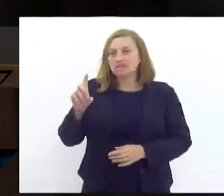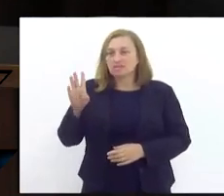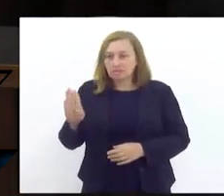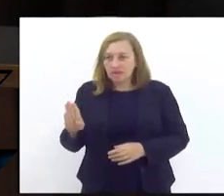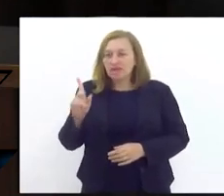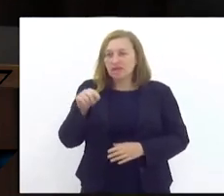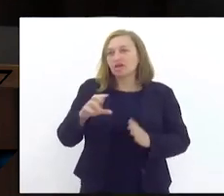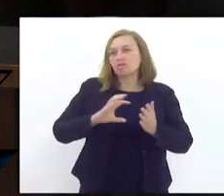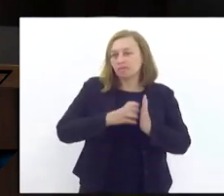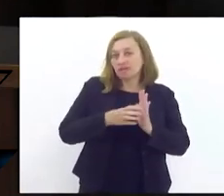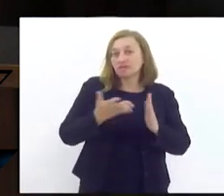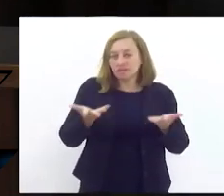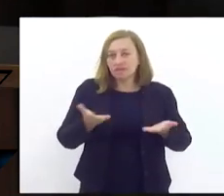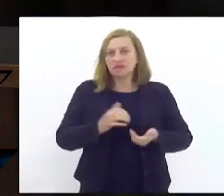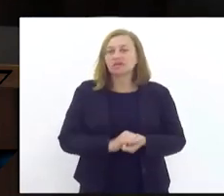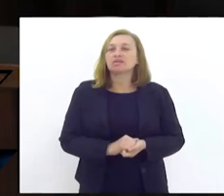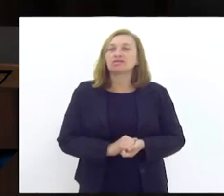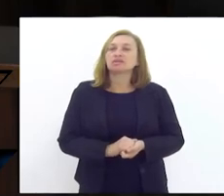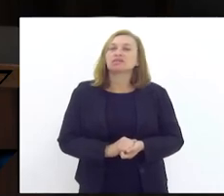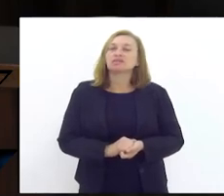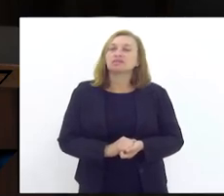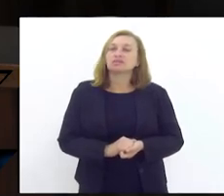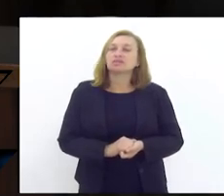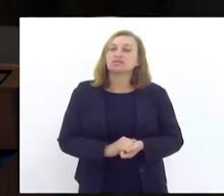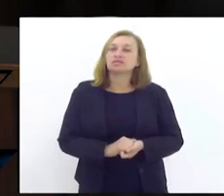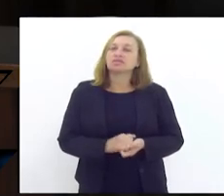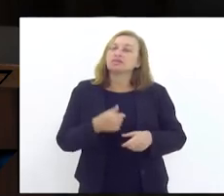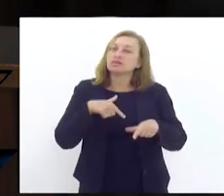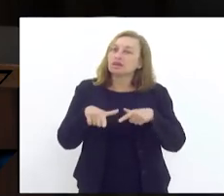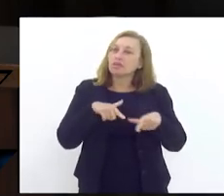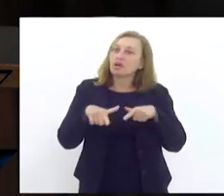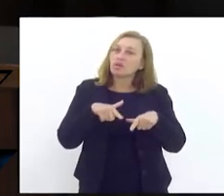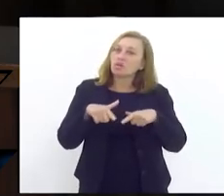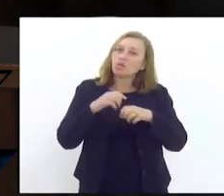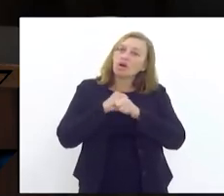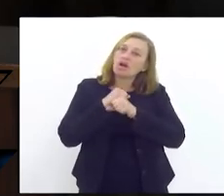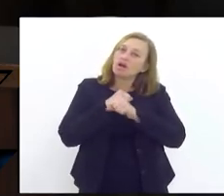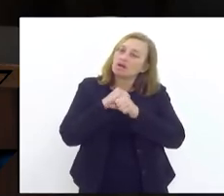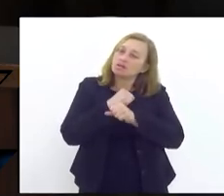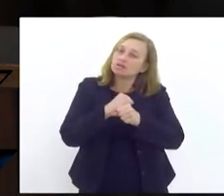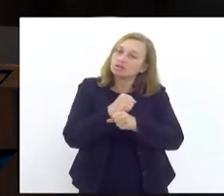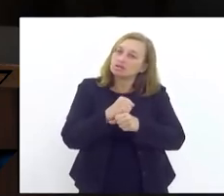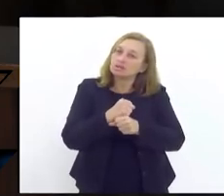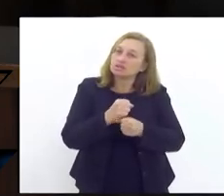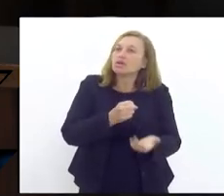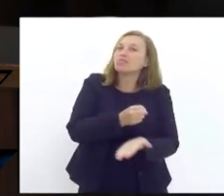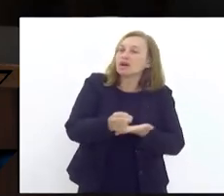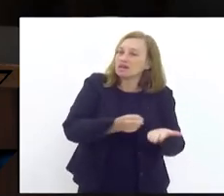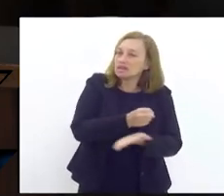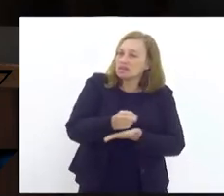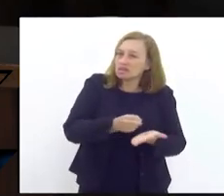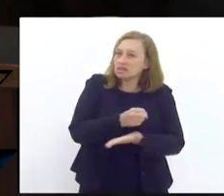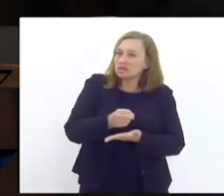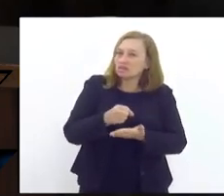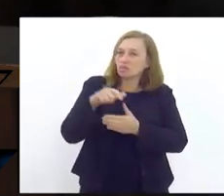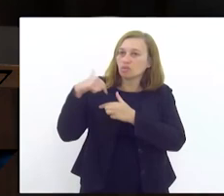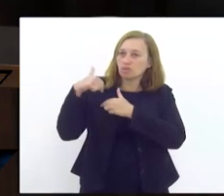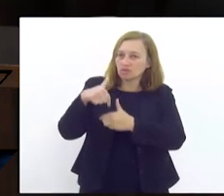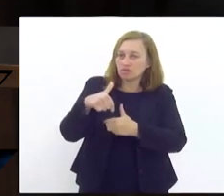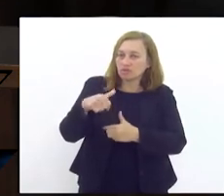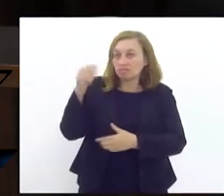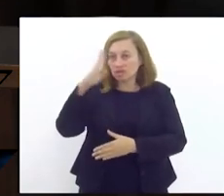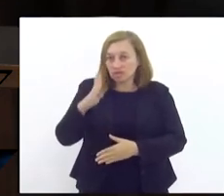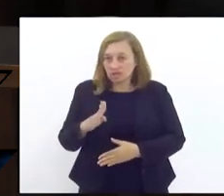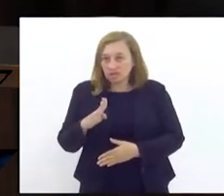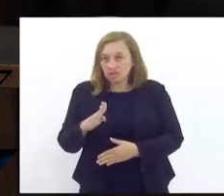bem né que é o partido que trabalhou durante muito tempo na base do que é o conservadorismo brasileiro